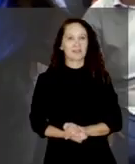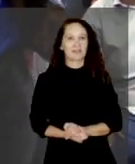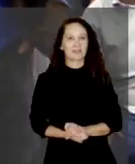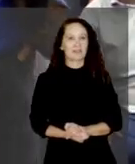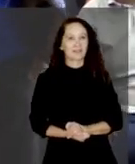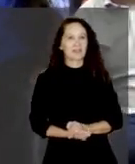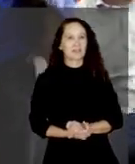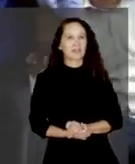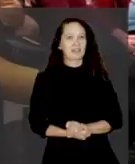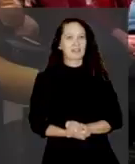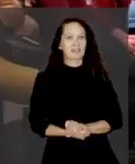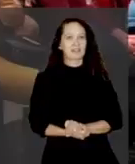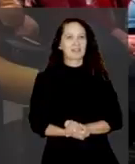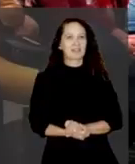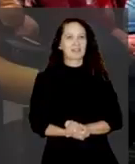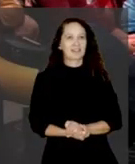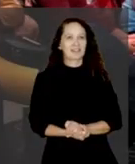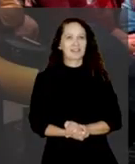companheiras e companheiros,